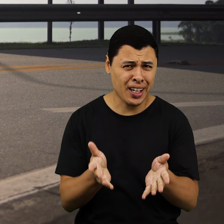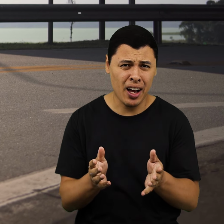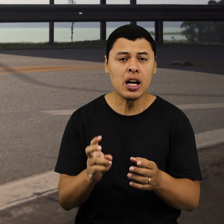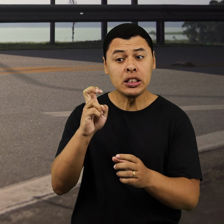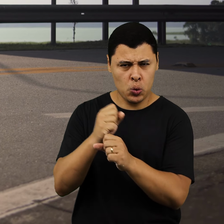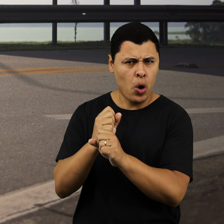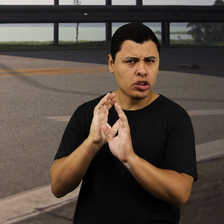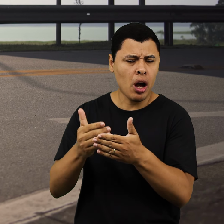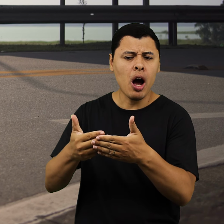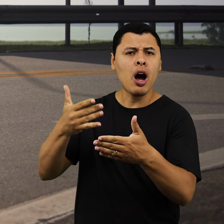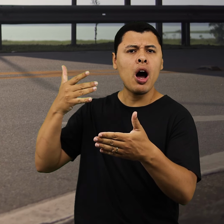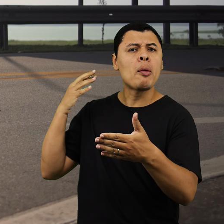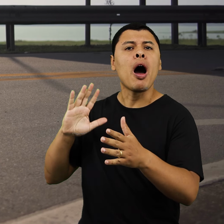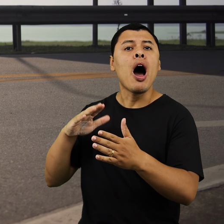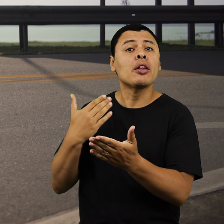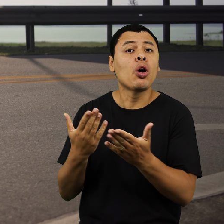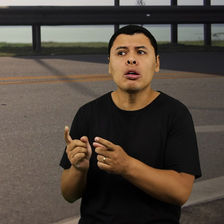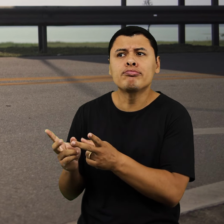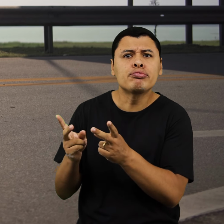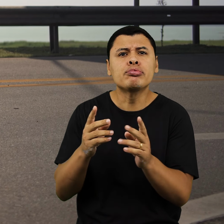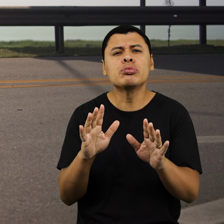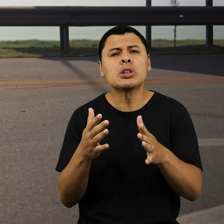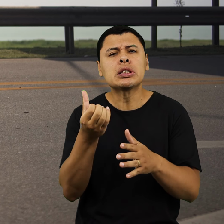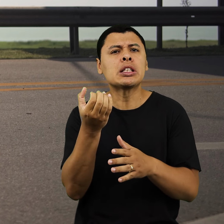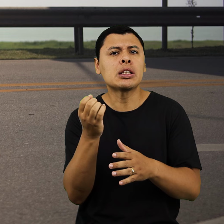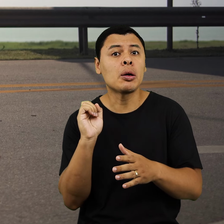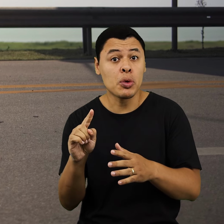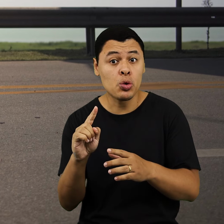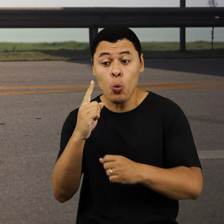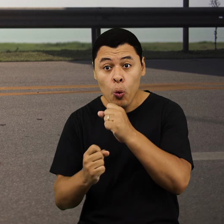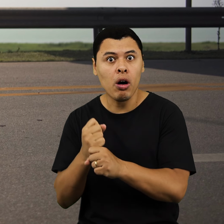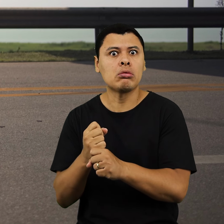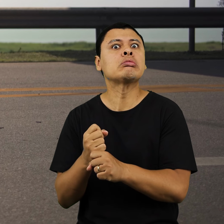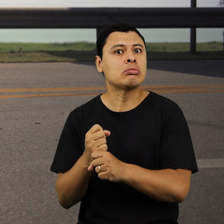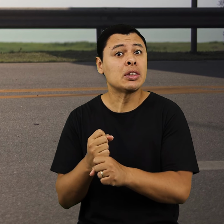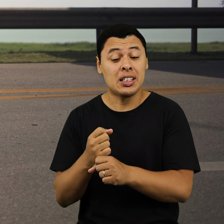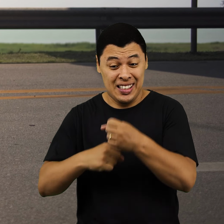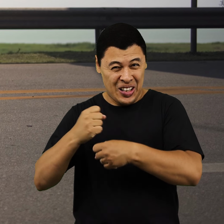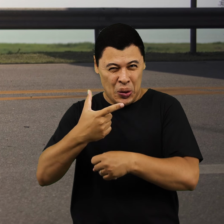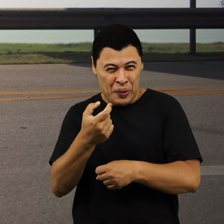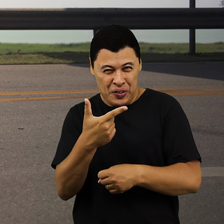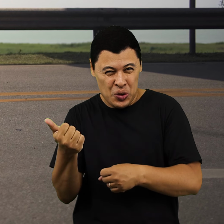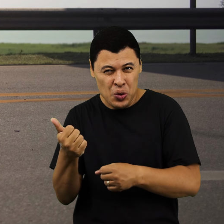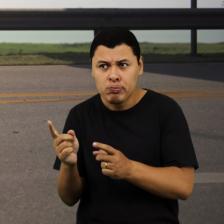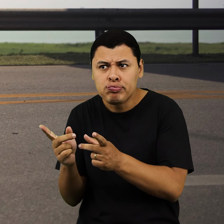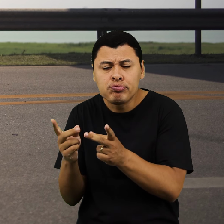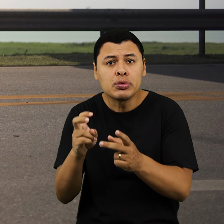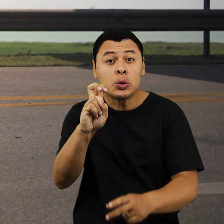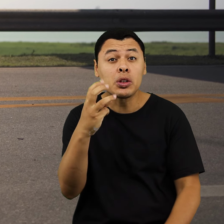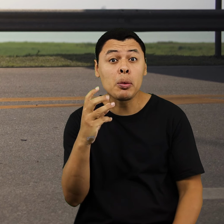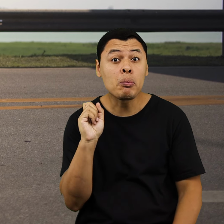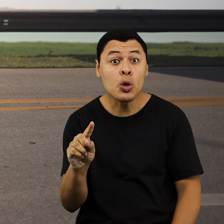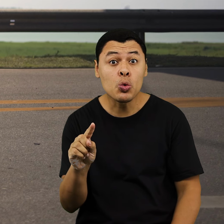média aí por ano na casa de 60 mil unidades. Por exemplo, fechamento de 2021, mesmo com todas as dificuldades, nós estamos falando de 53 mil